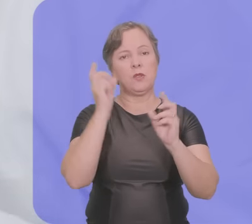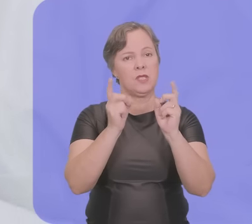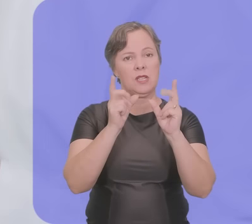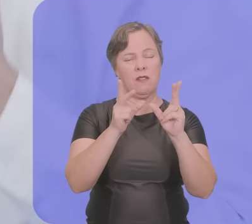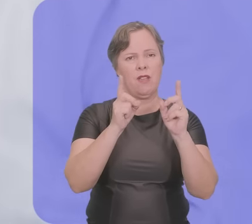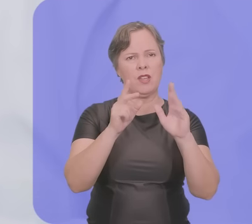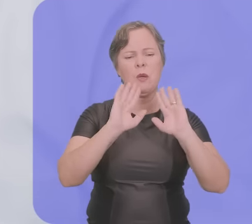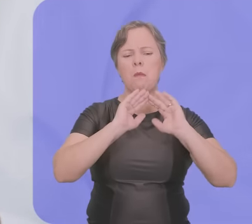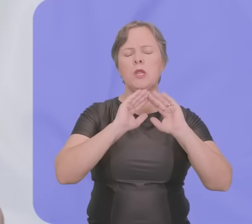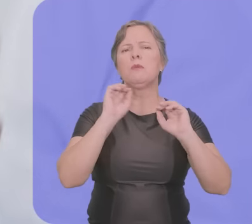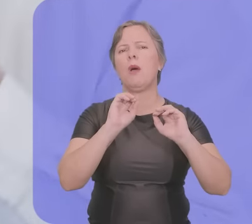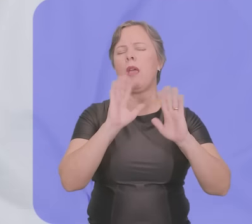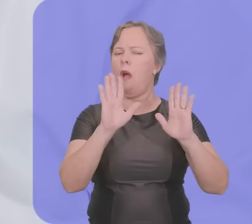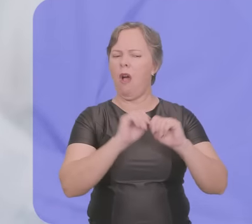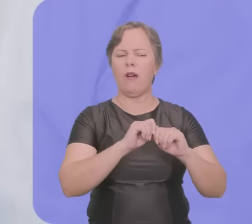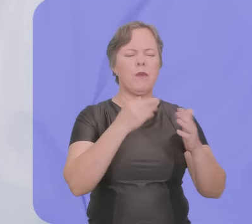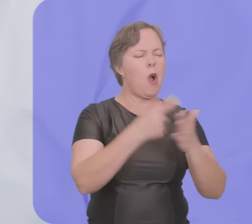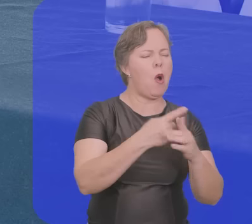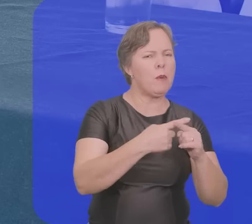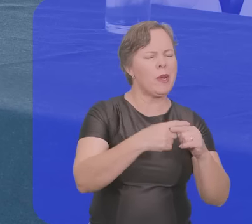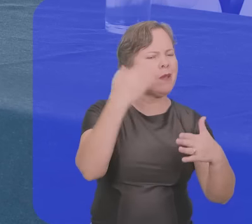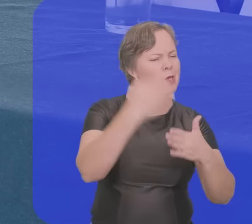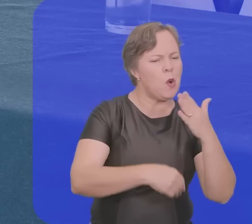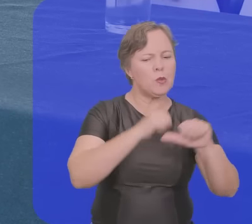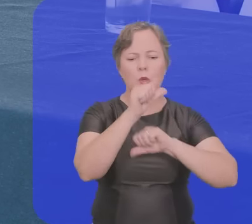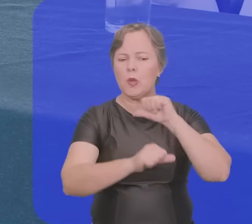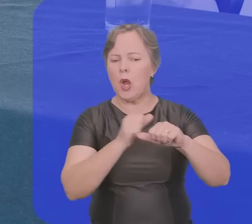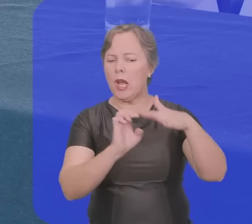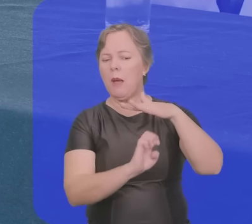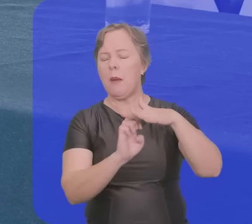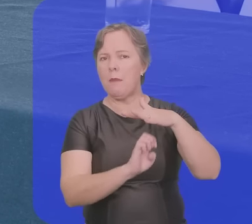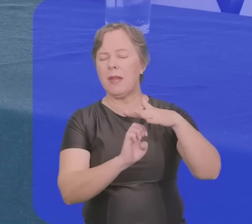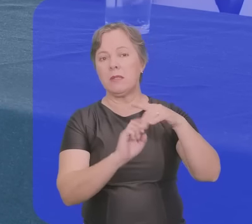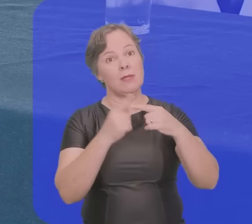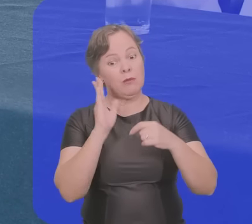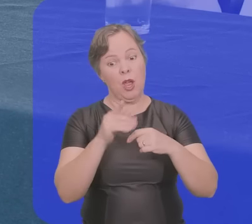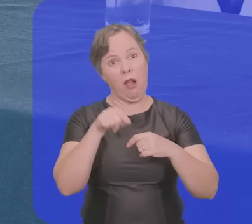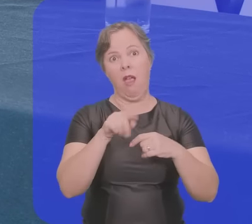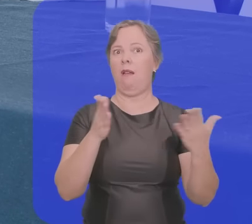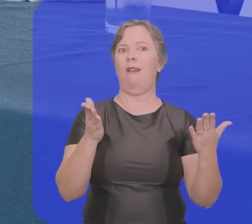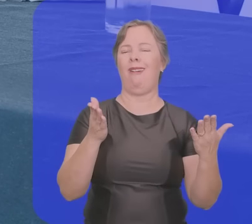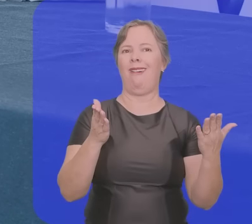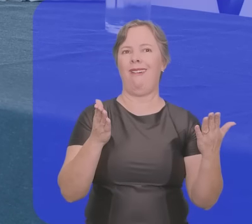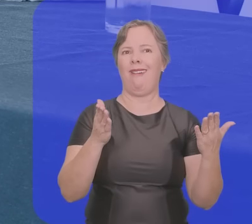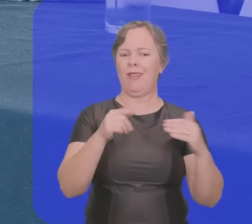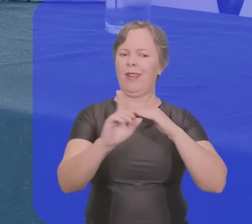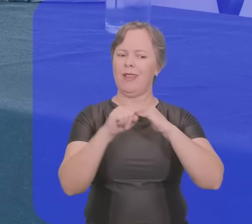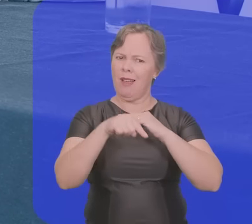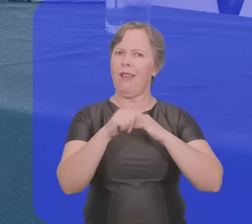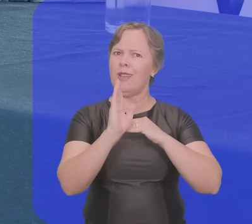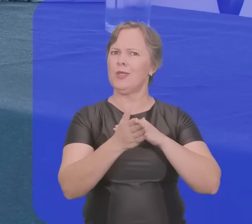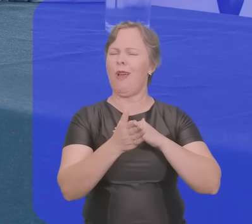pedindo me dando desconto para eu ir para a empresa da qual eu já fazia parte, já era cliente,